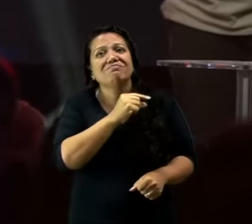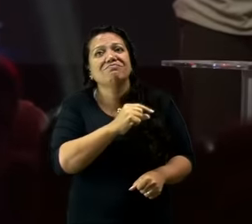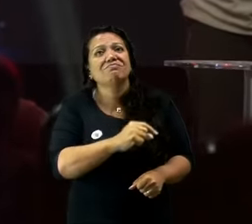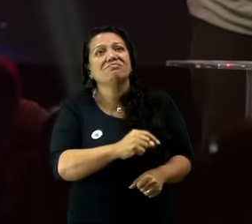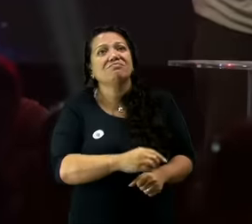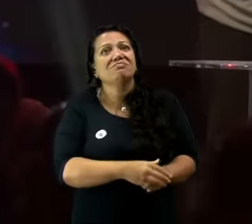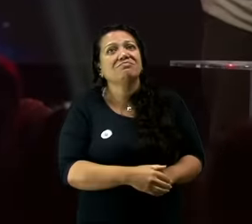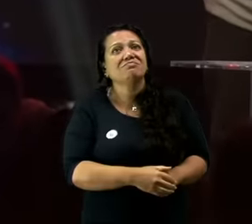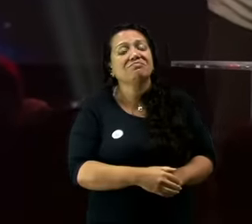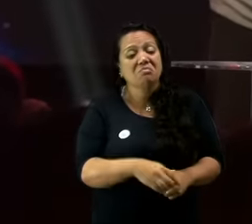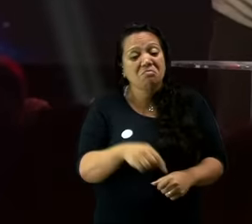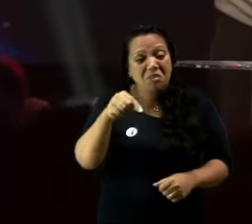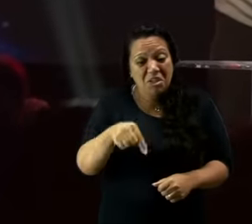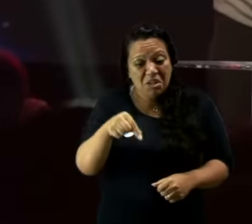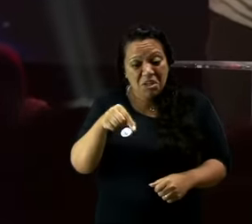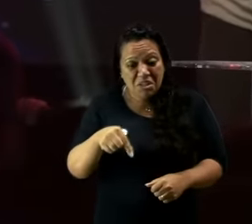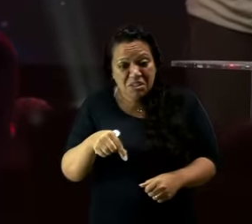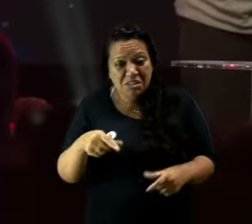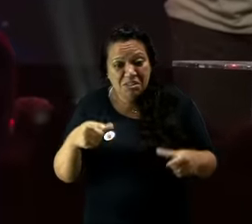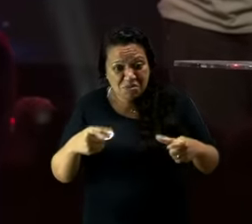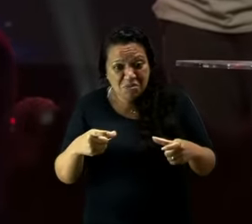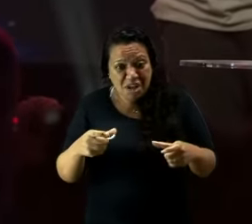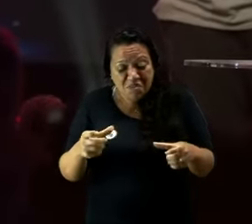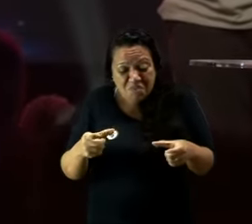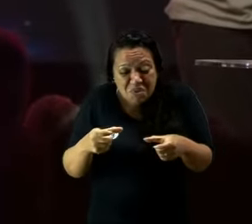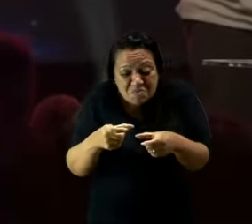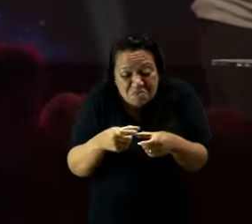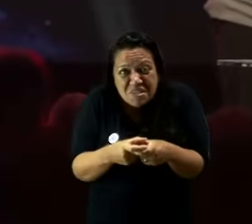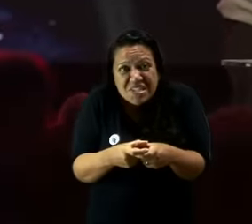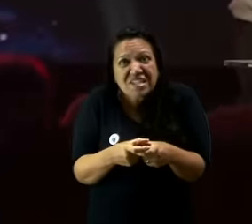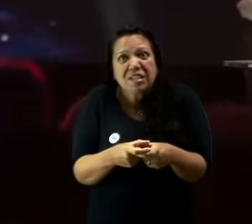que esse lugar vai ficar tão pequeno.